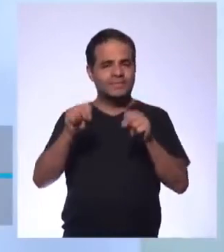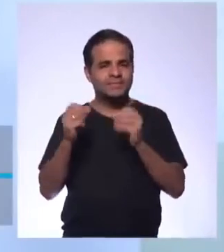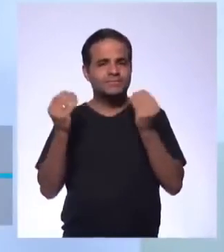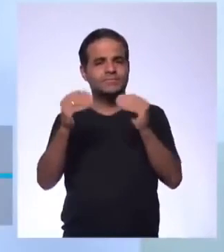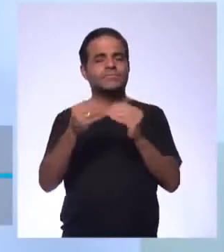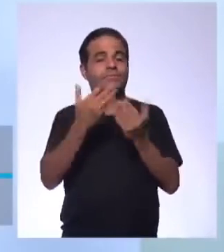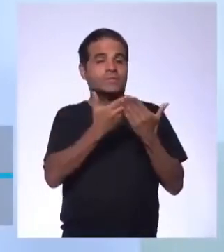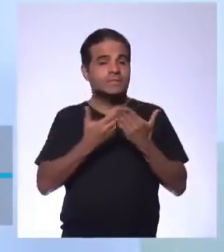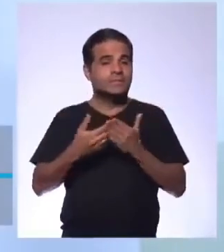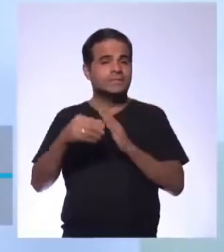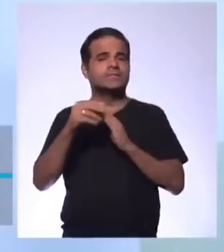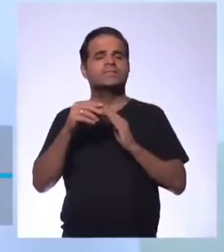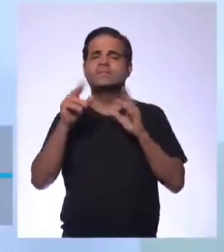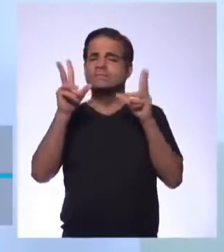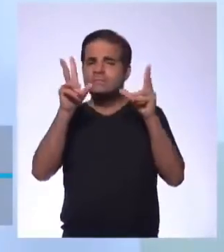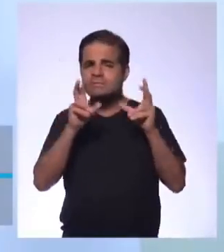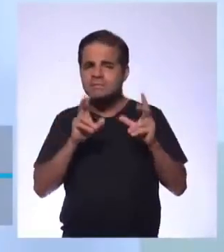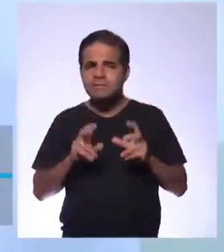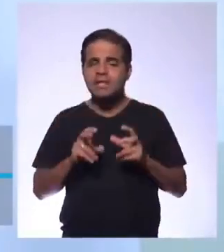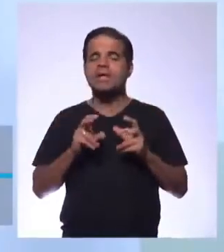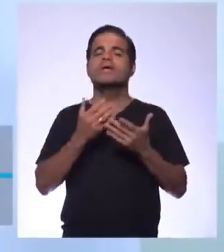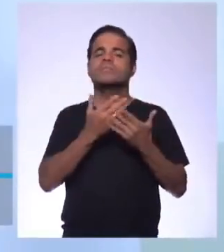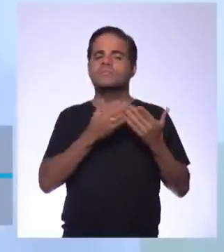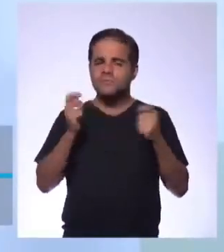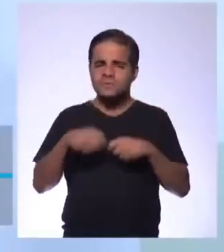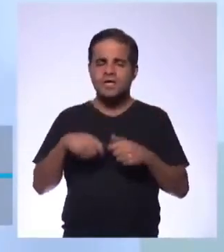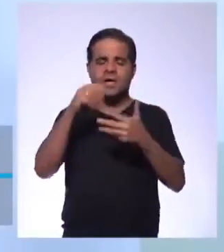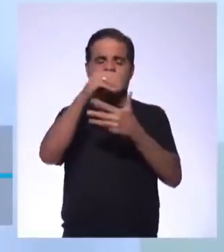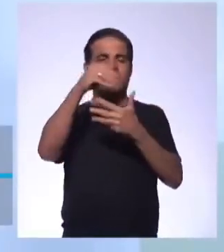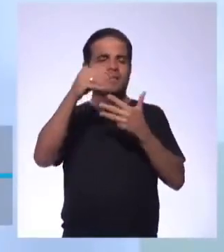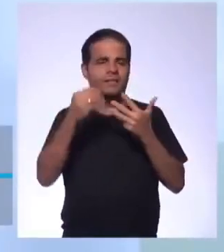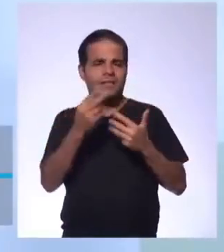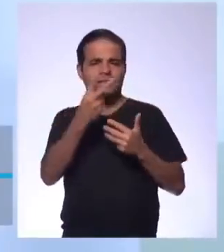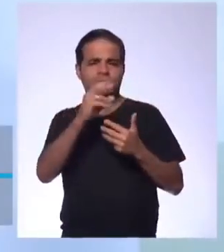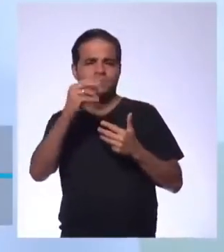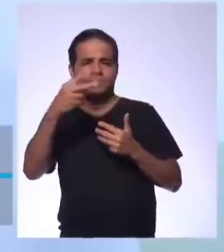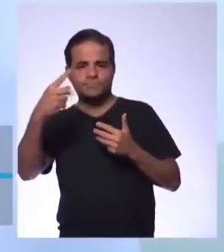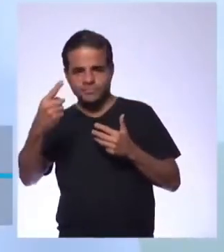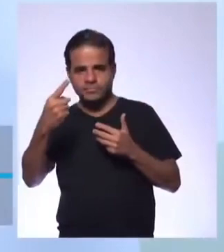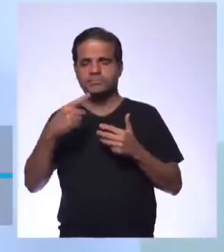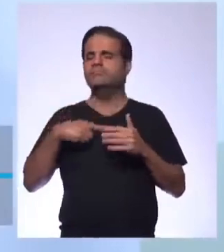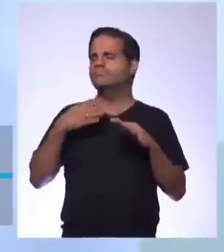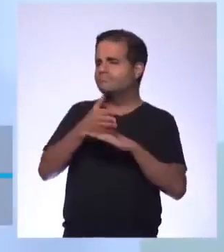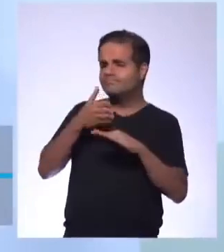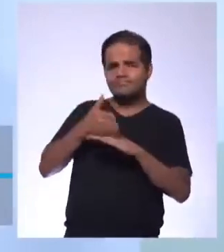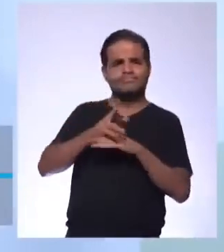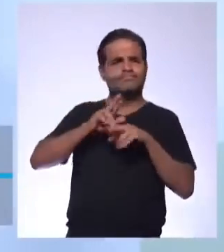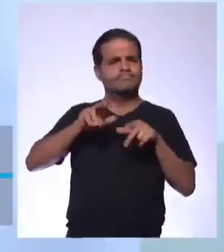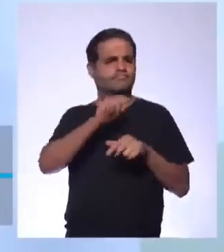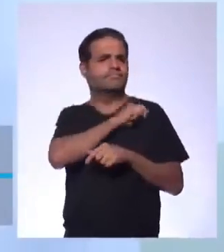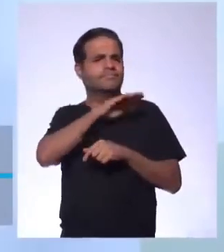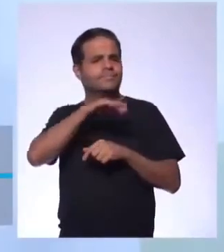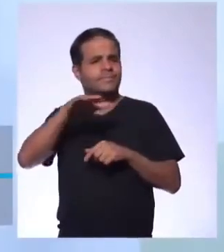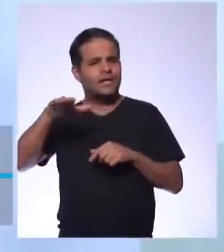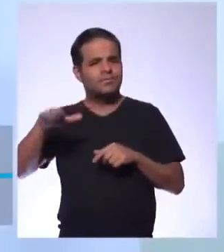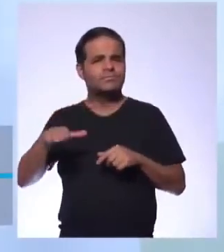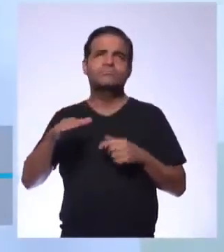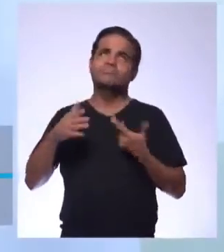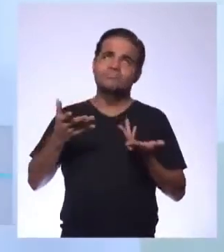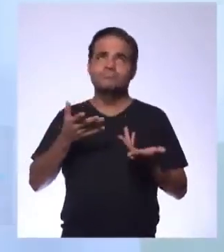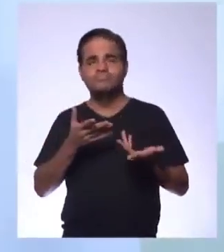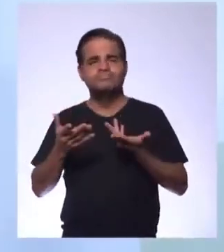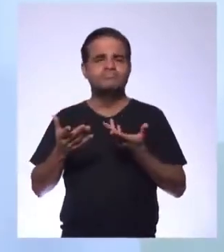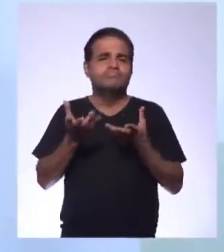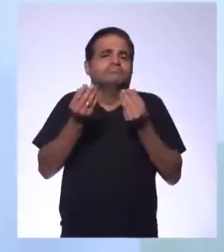semana a aula Temas Possíveis Enem 2021, mas ficou muito linda. Tem a participação de vários alunos, vários assim, né? Não